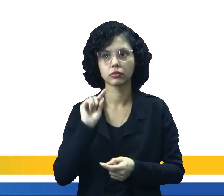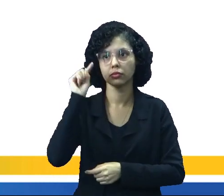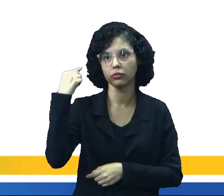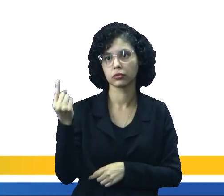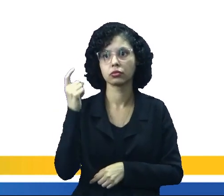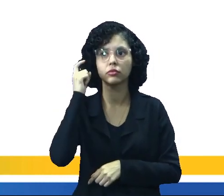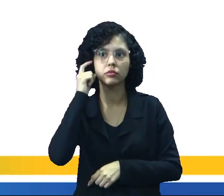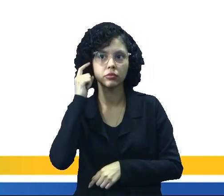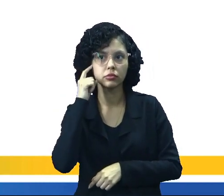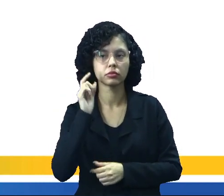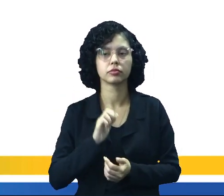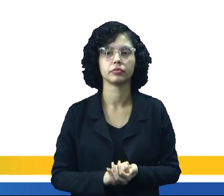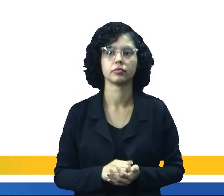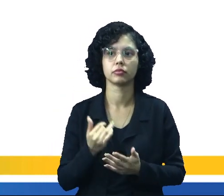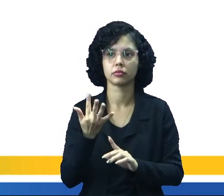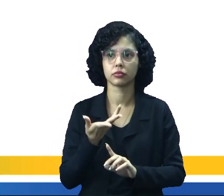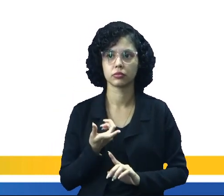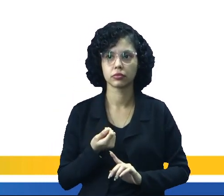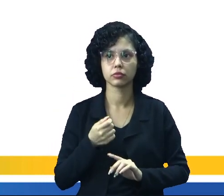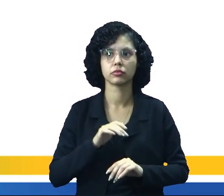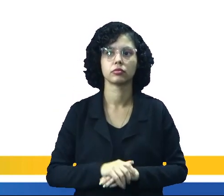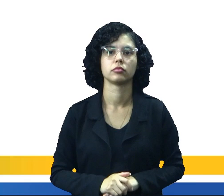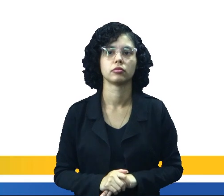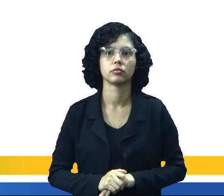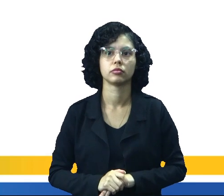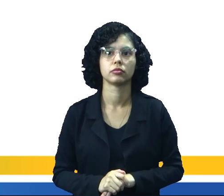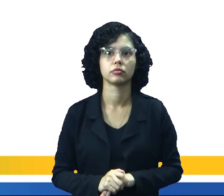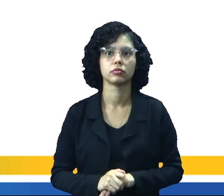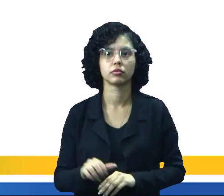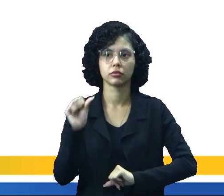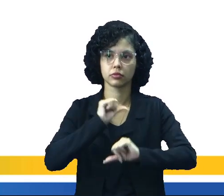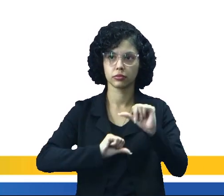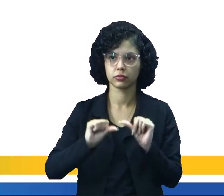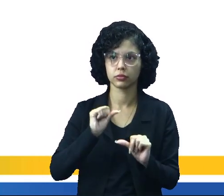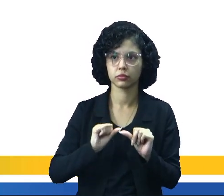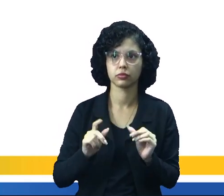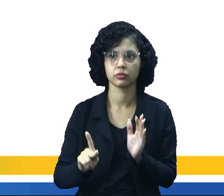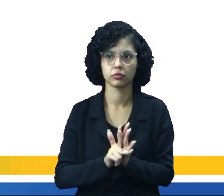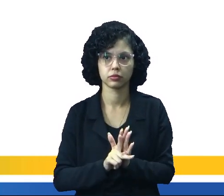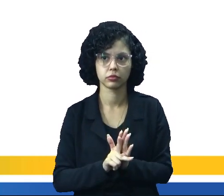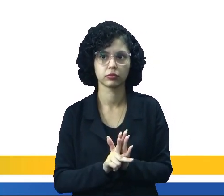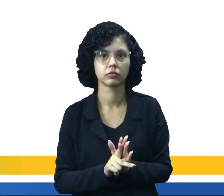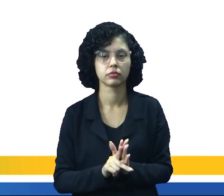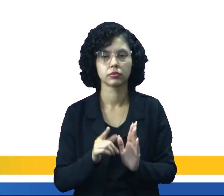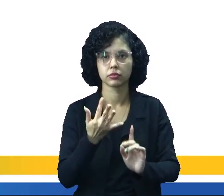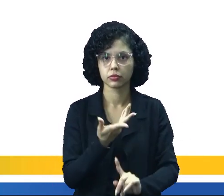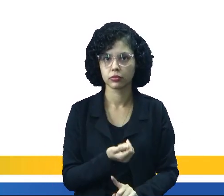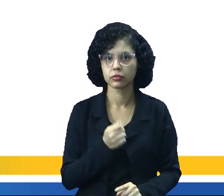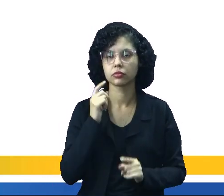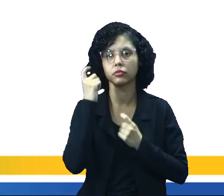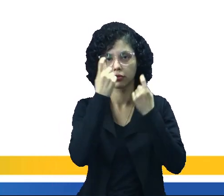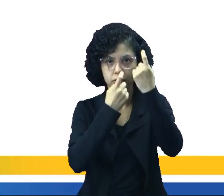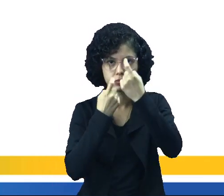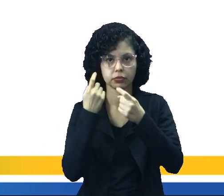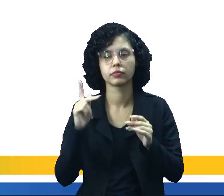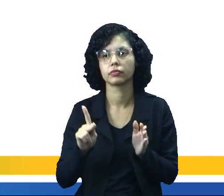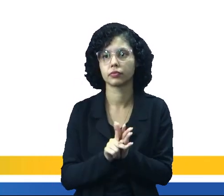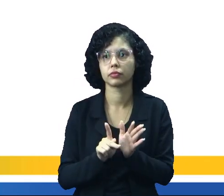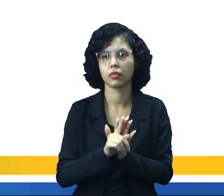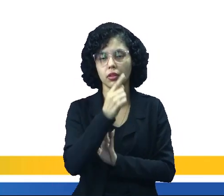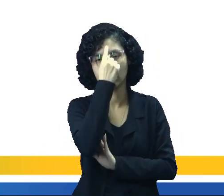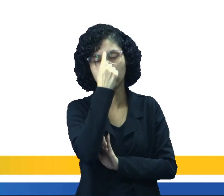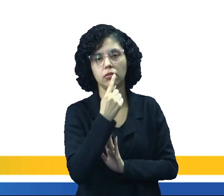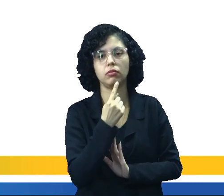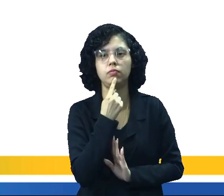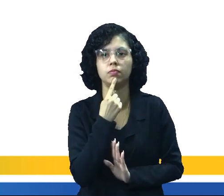no pensamento do artista, né? Ao contrário da arte figurativa, expressa por meio de figuras que retratam